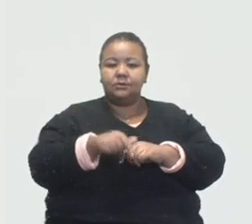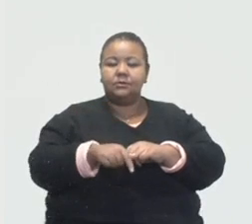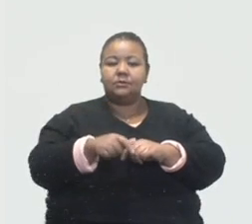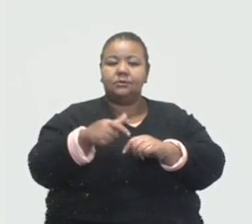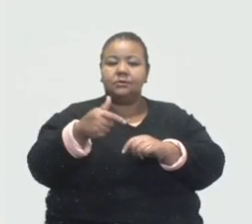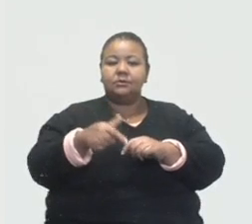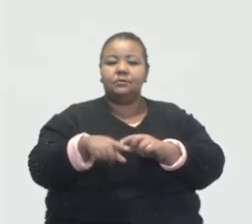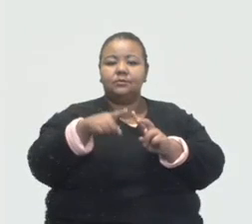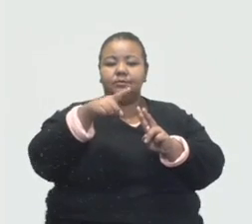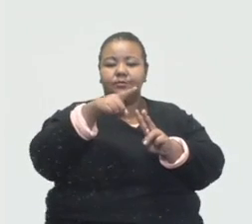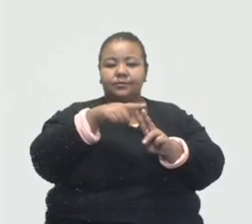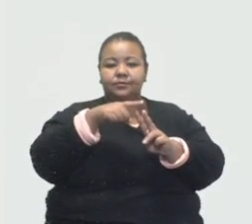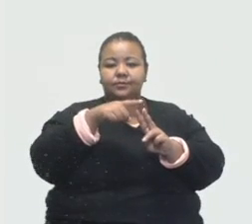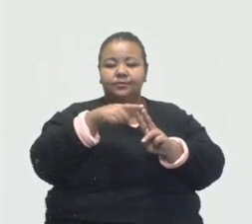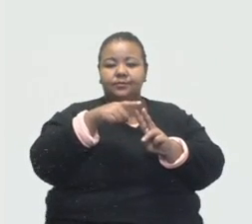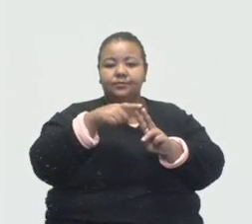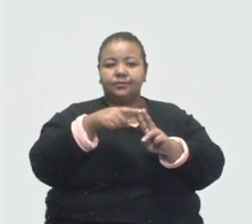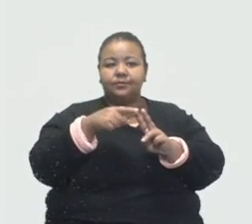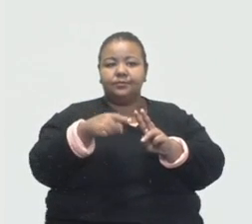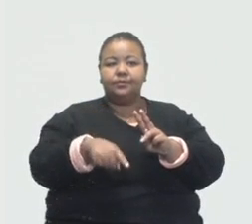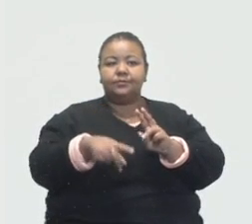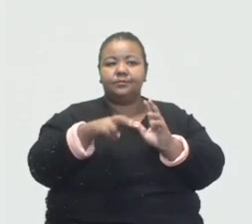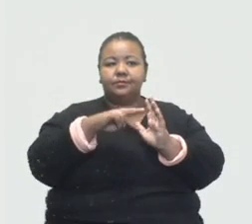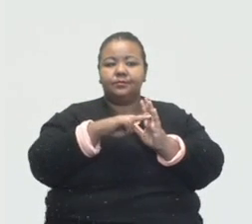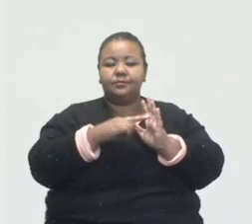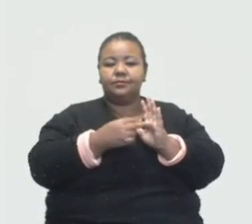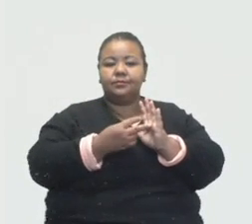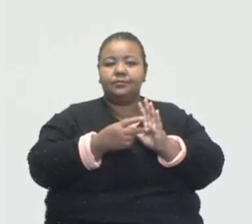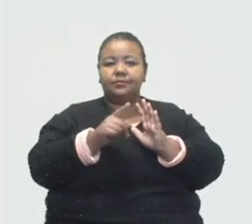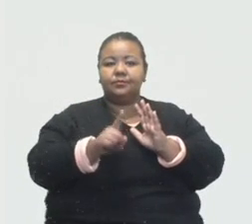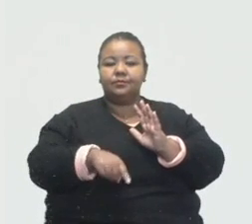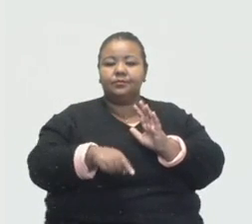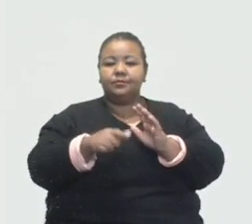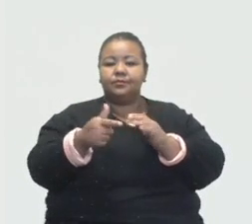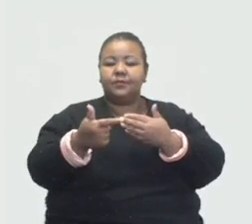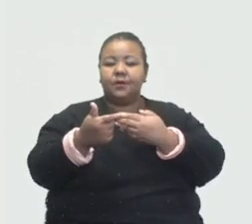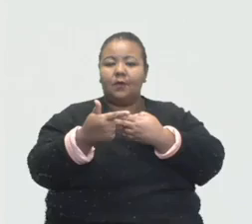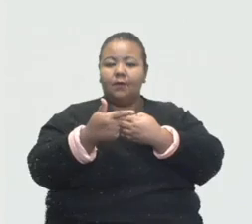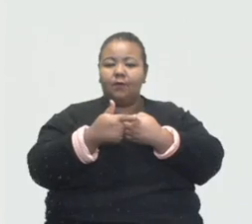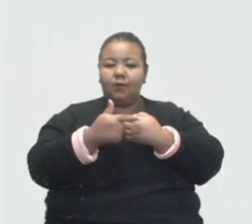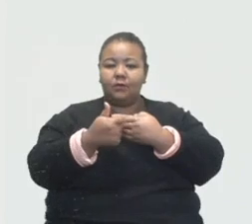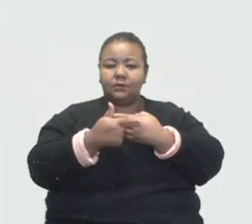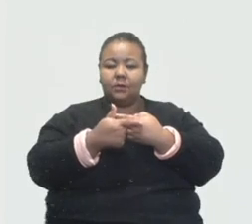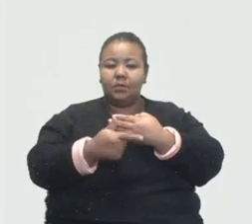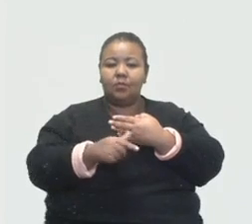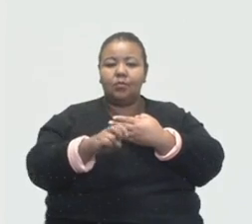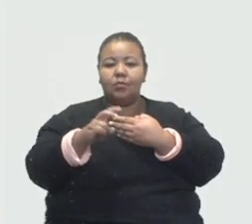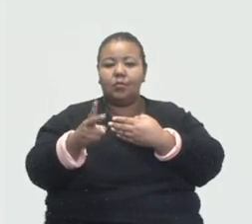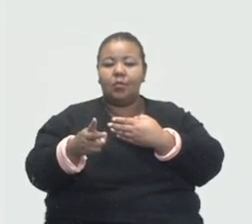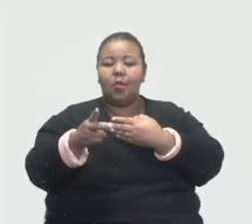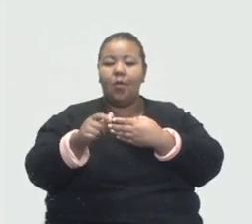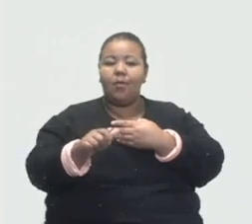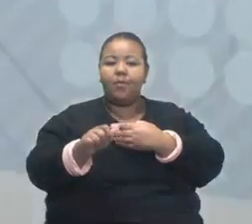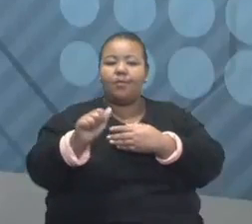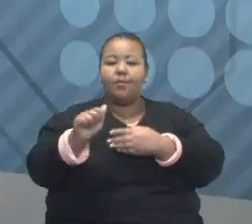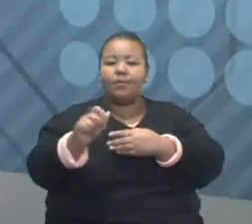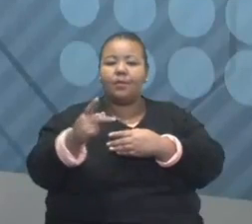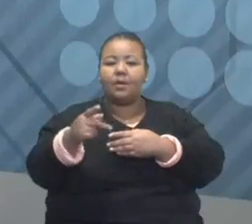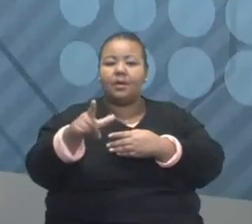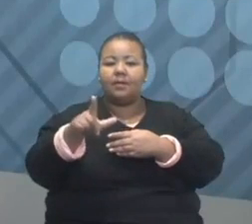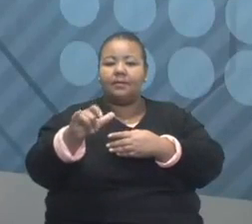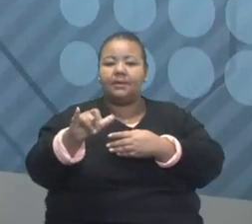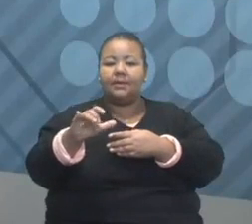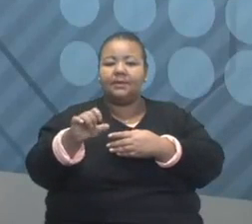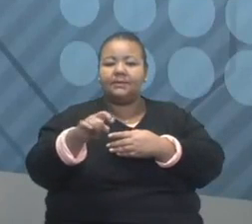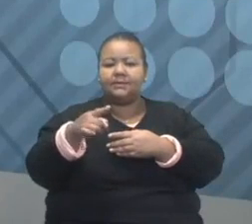espaços vetoriais, nós vamos remeter à ideia de função ou aplicação, como nós vamos abordar